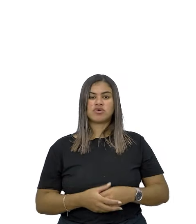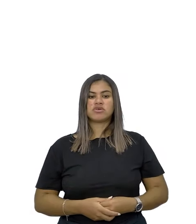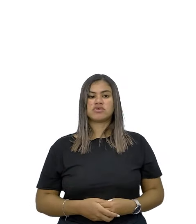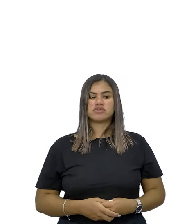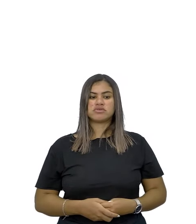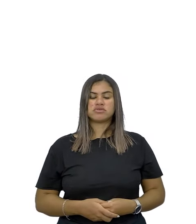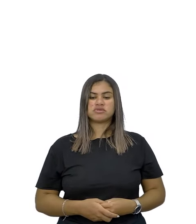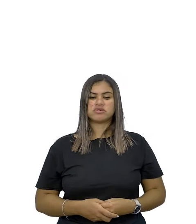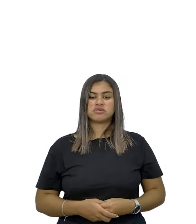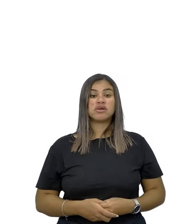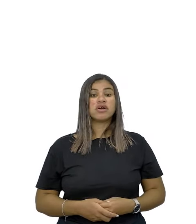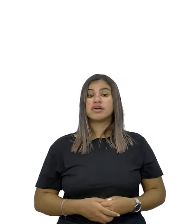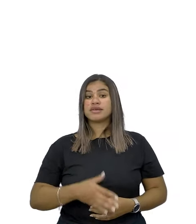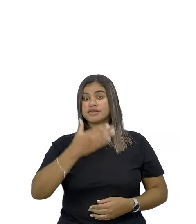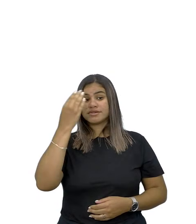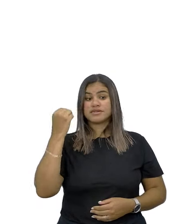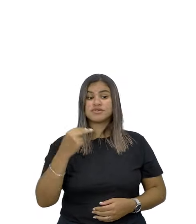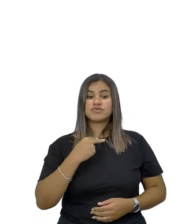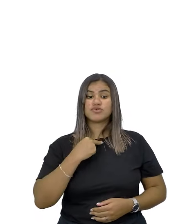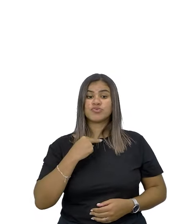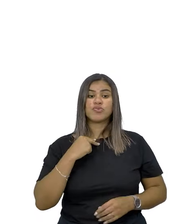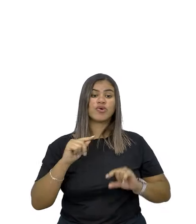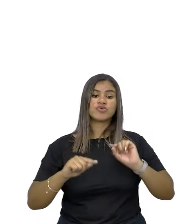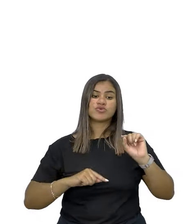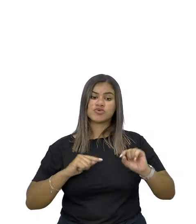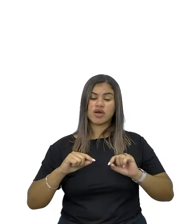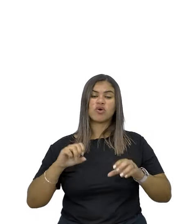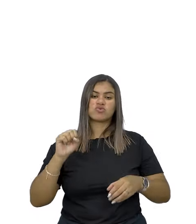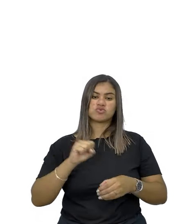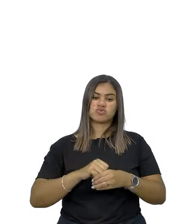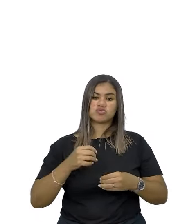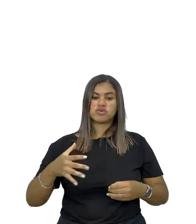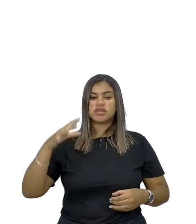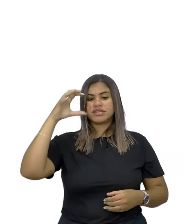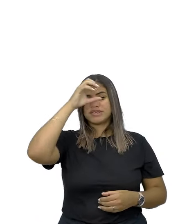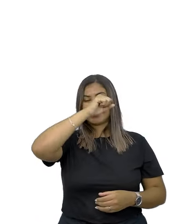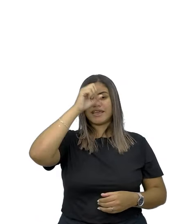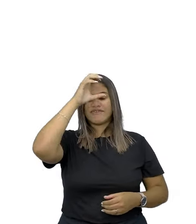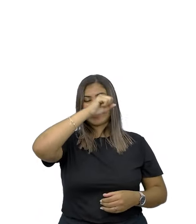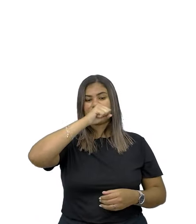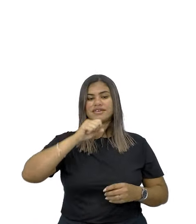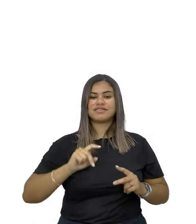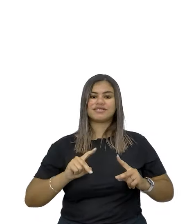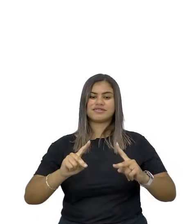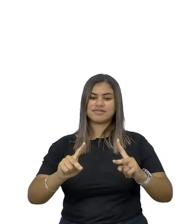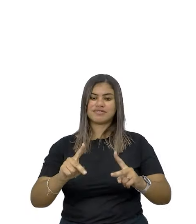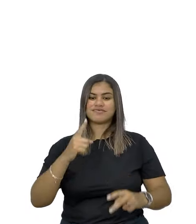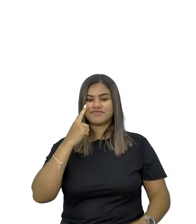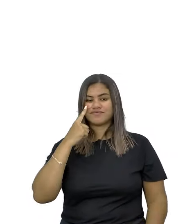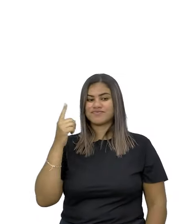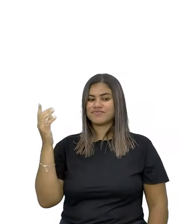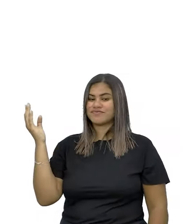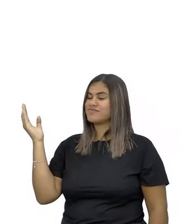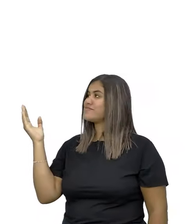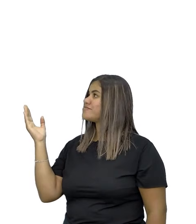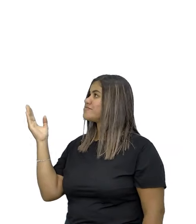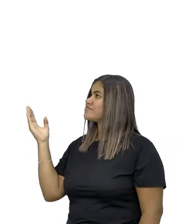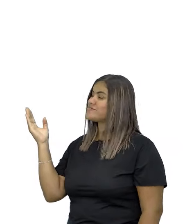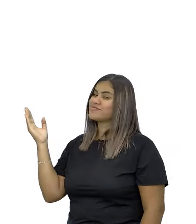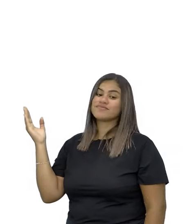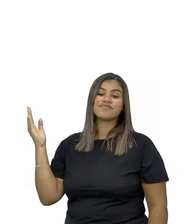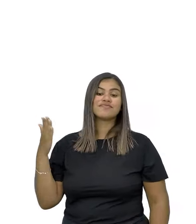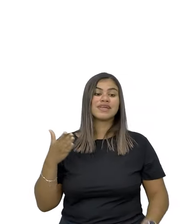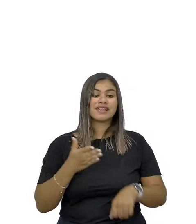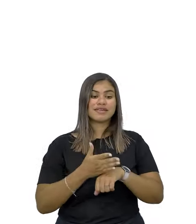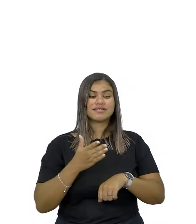podemos nunca deixar de colocar como referência o material que nós utilizamos, o Aprender Sempre. Basta acessar a página da EFAP para a gente ter